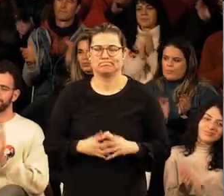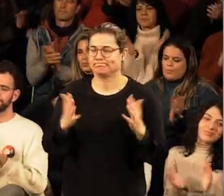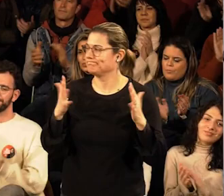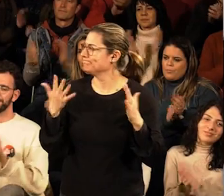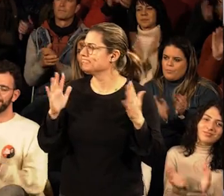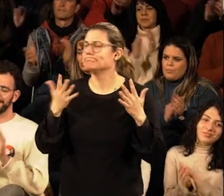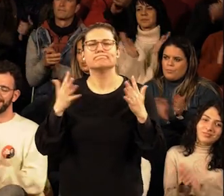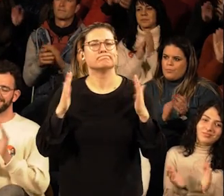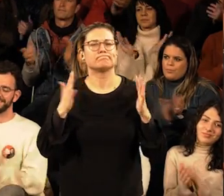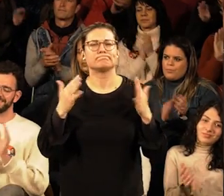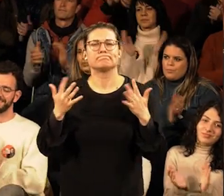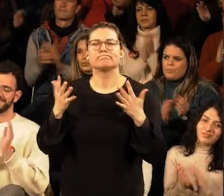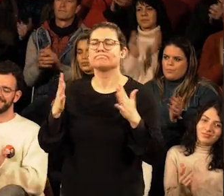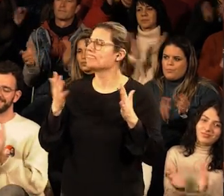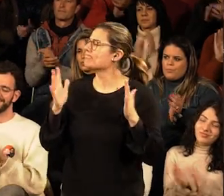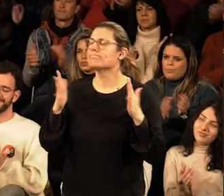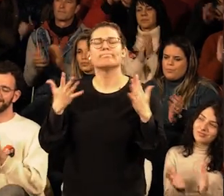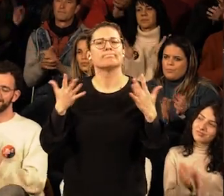antecipar só